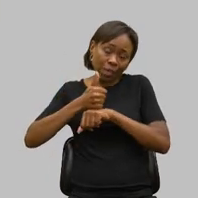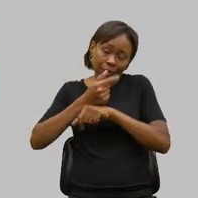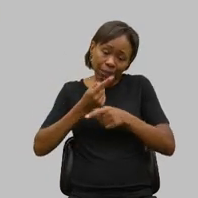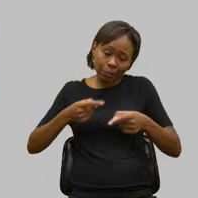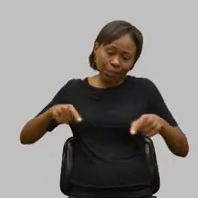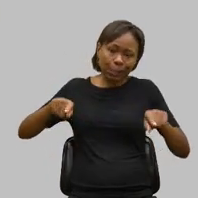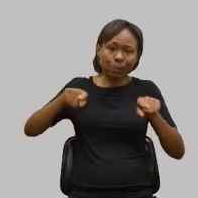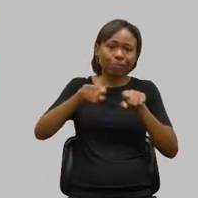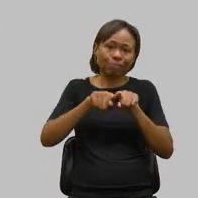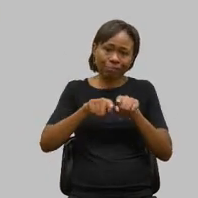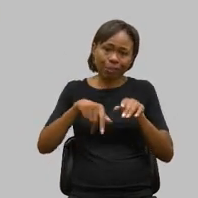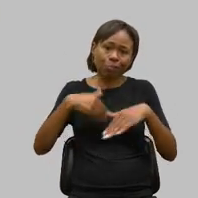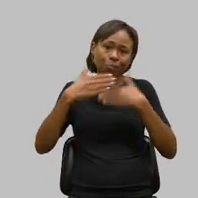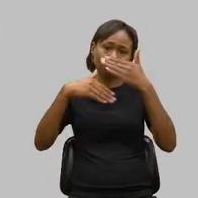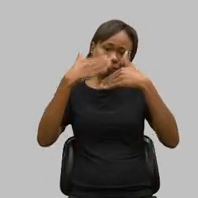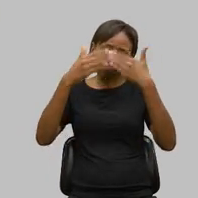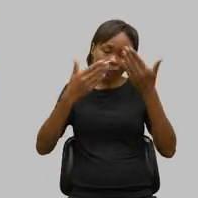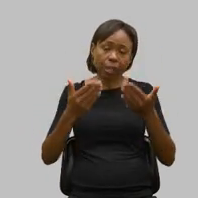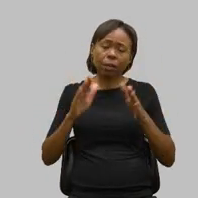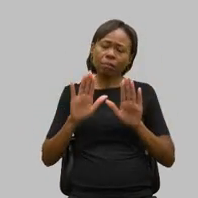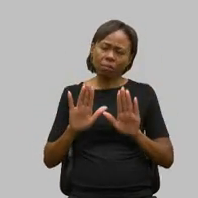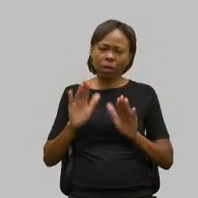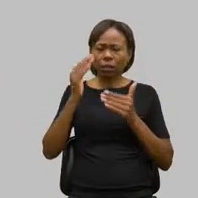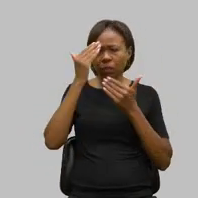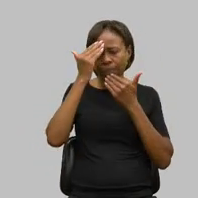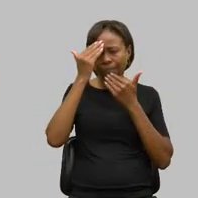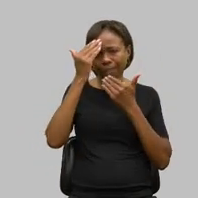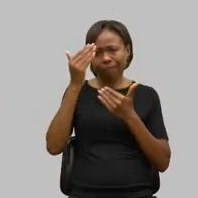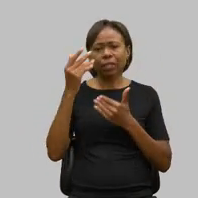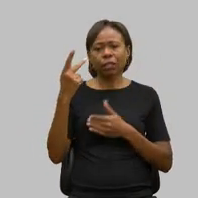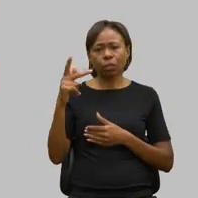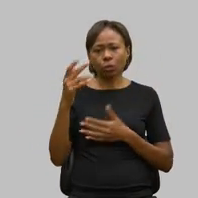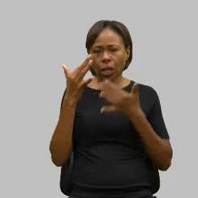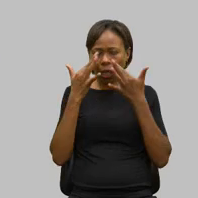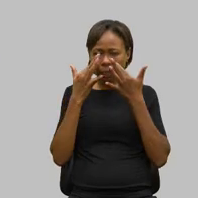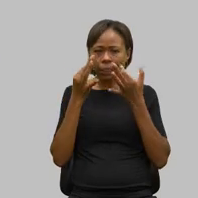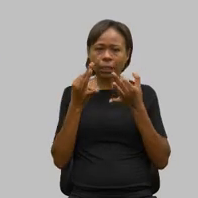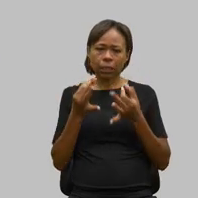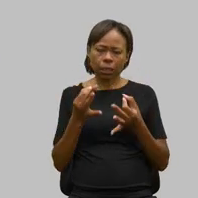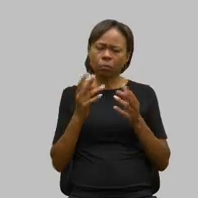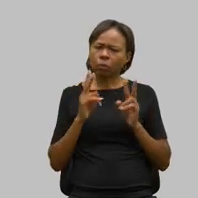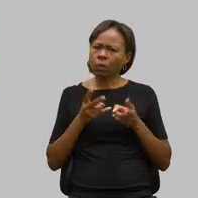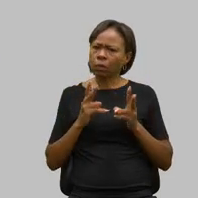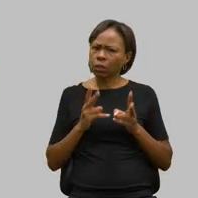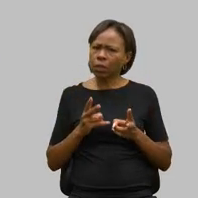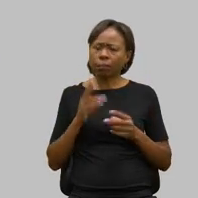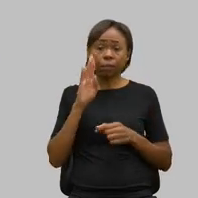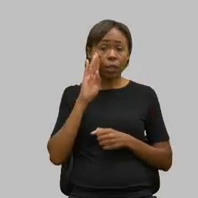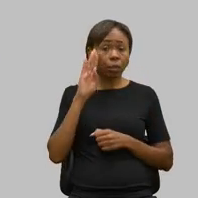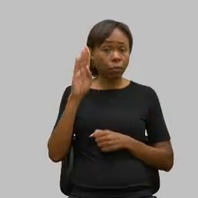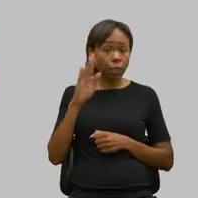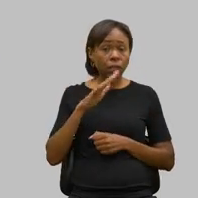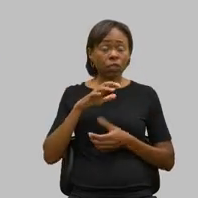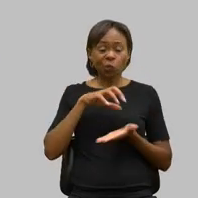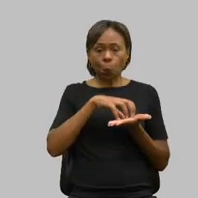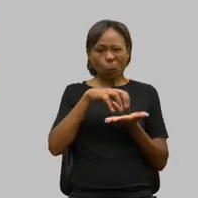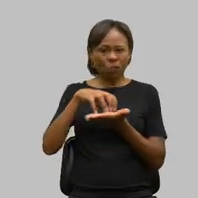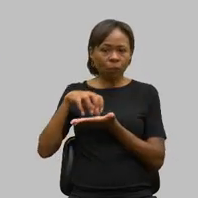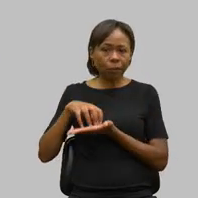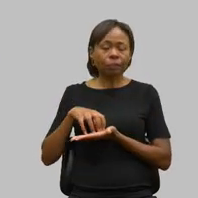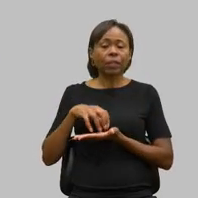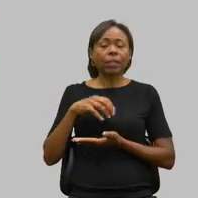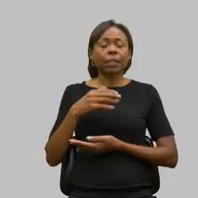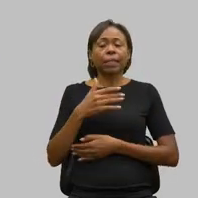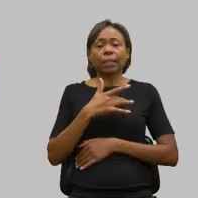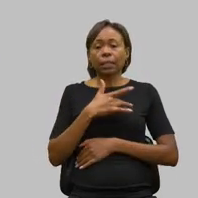possa avançar. E, de resto, agradecer sempre a atenção que o senhor tem nos dado, principalmente nas instituições de saúde pública do nosso sul de